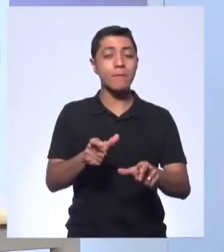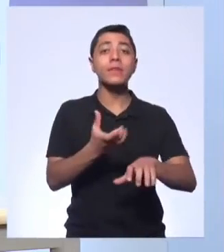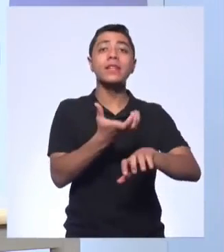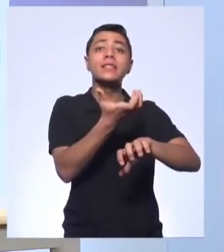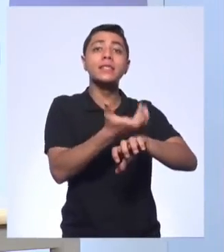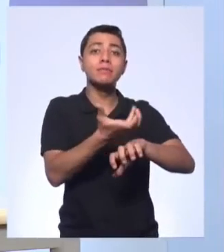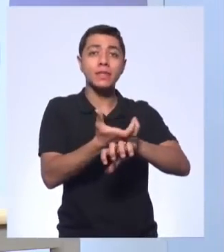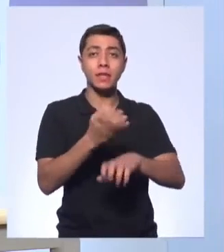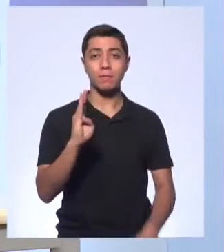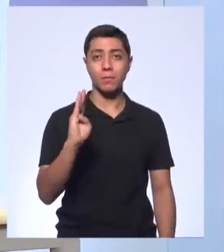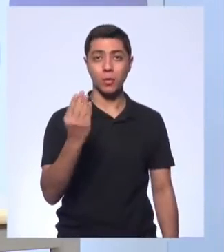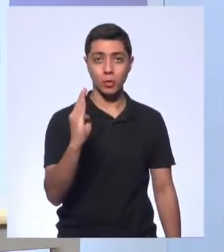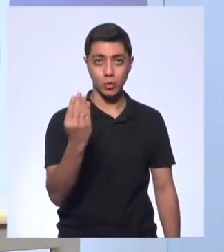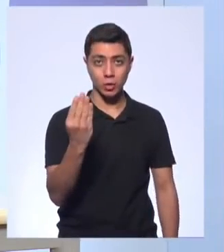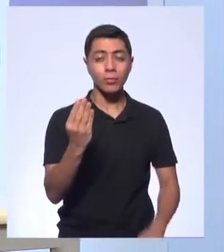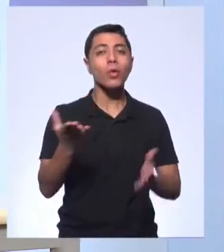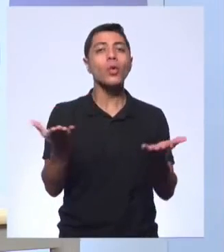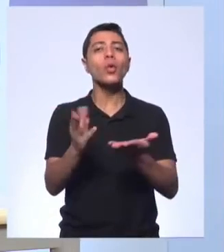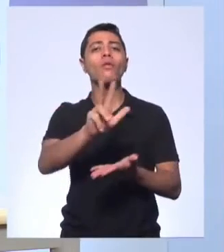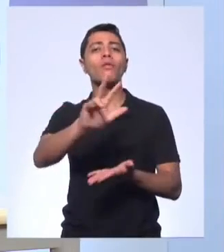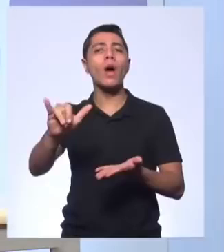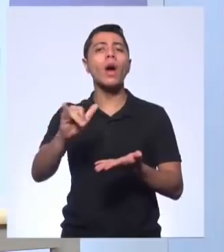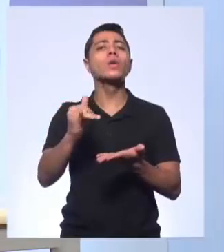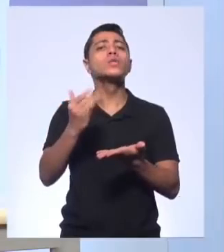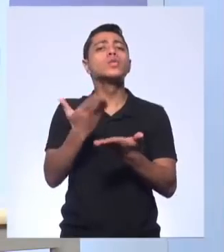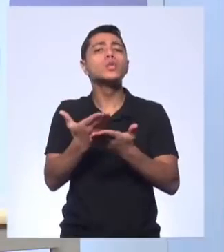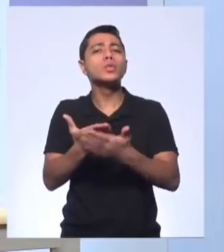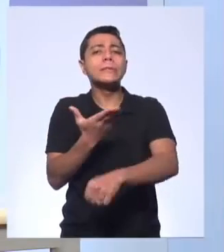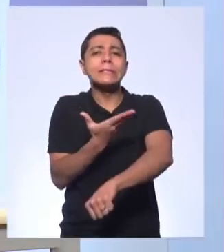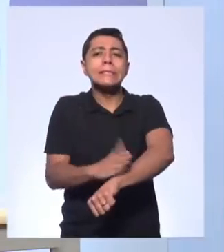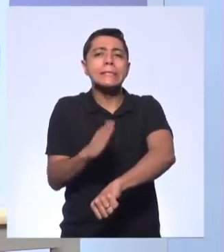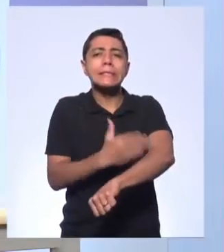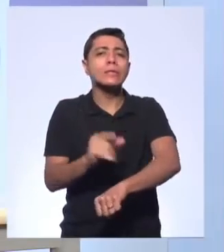ser reconhecer os riscos